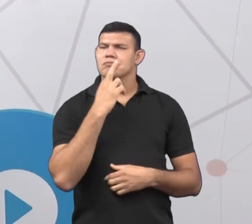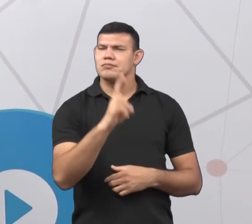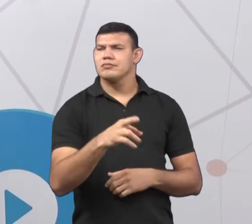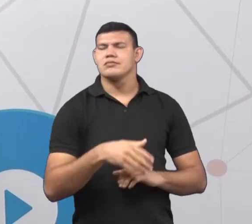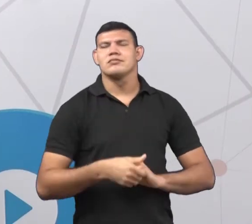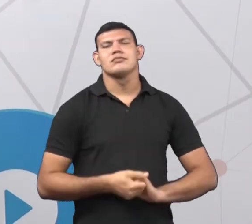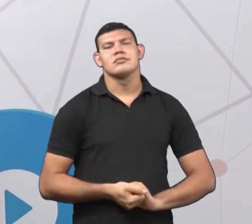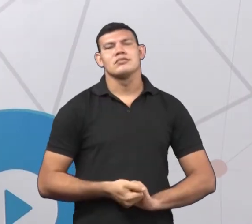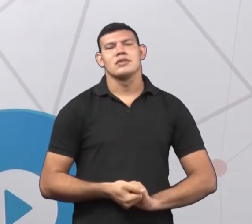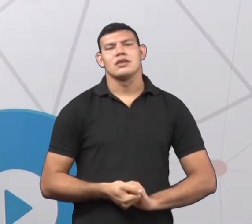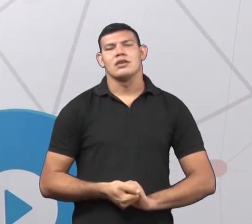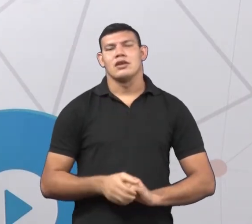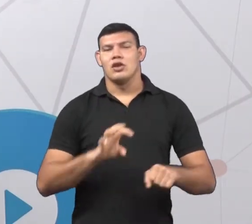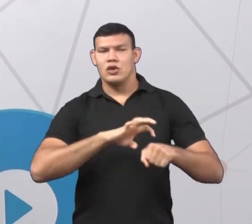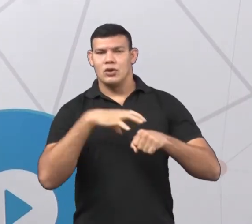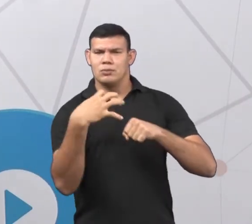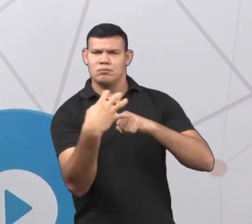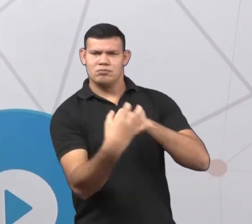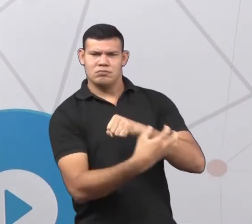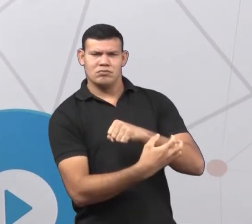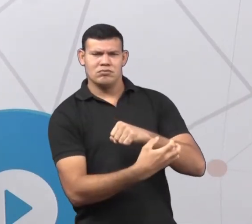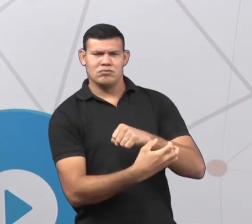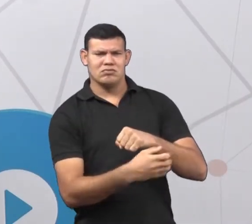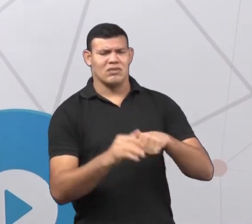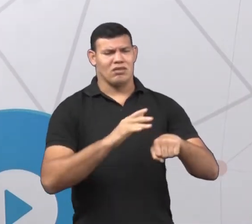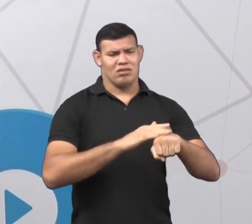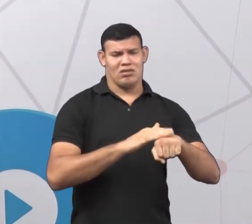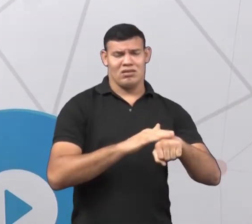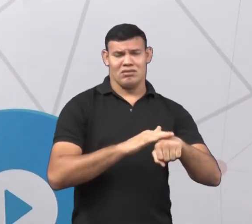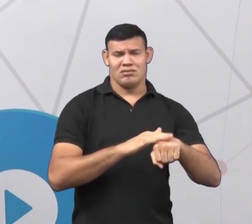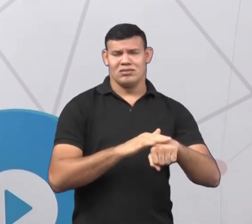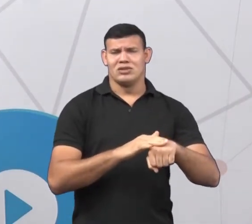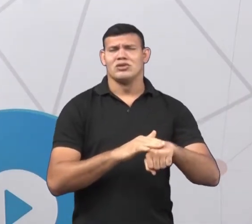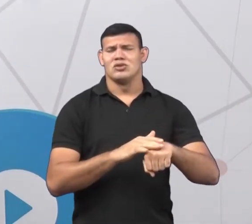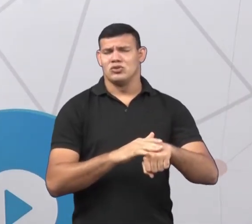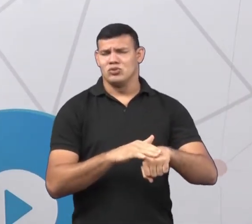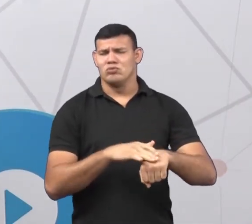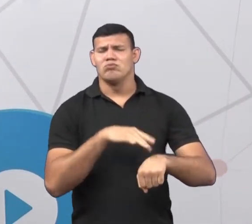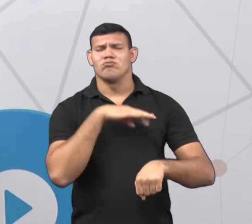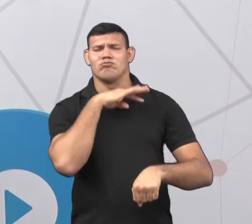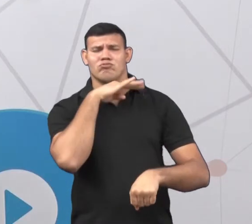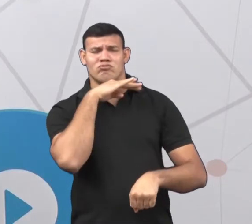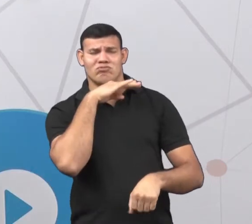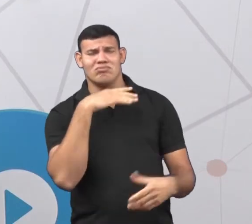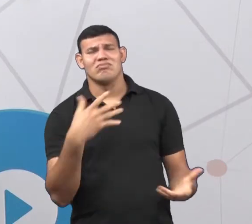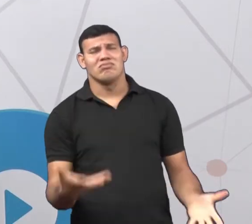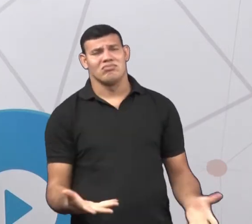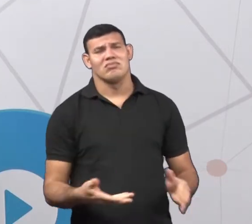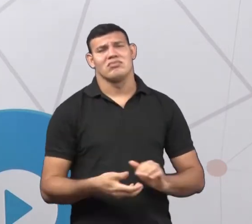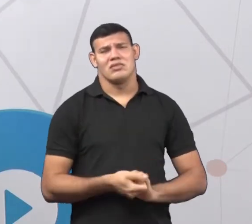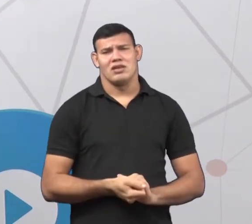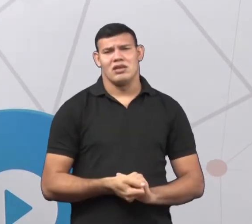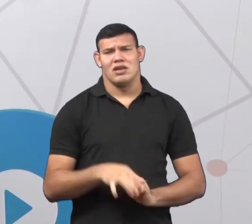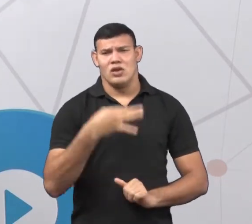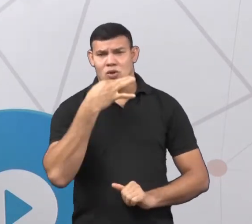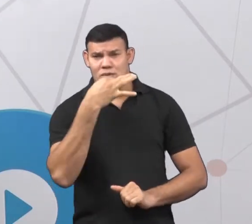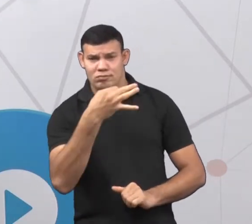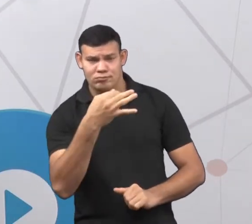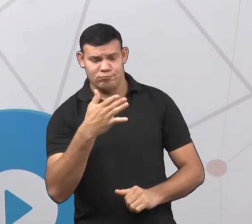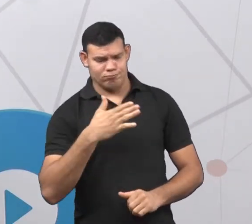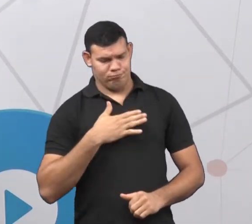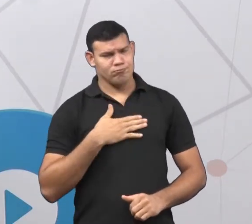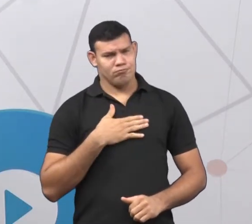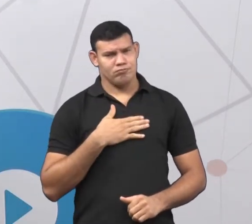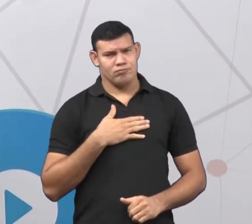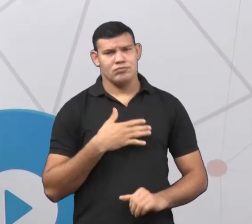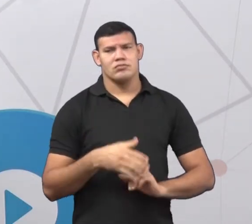yo opino que el coronavirus es una enfermedad muy grave. Vejam, eu estou expressando a minha opinião